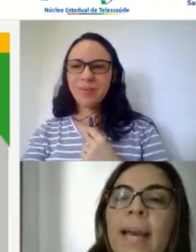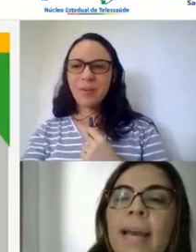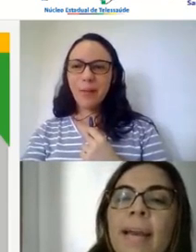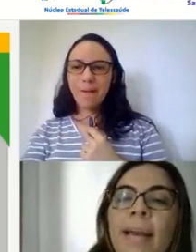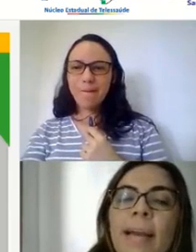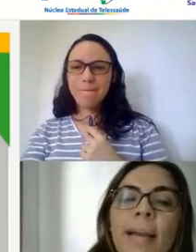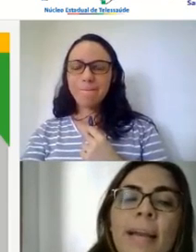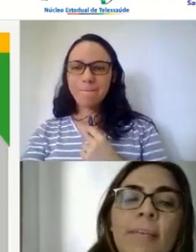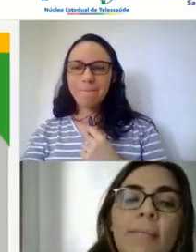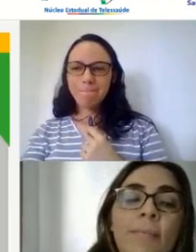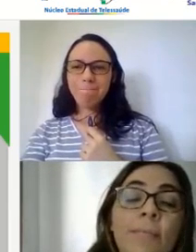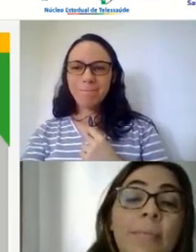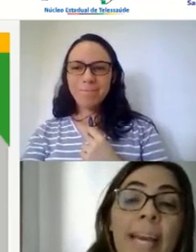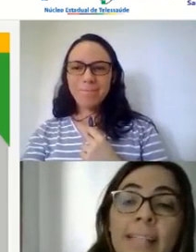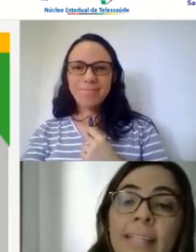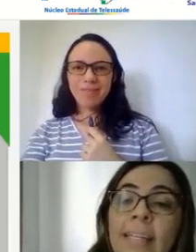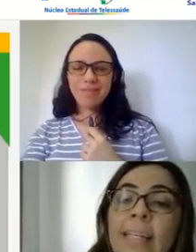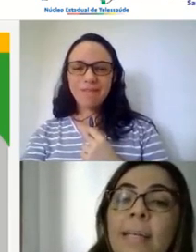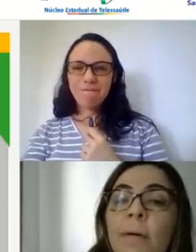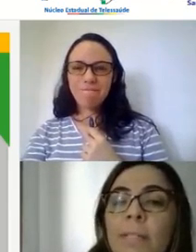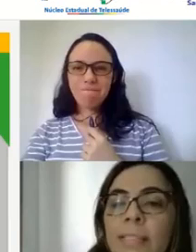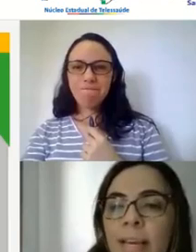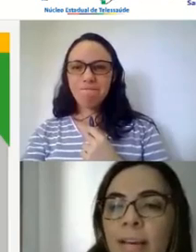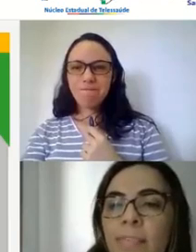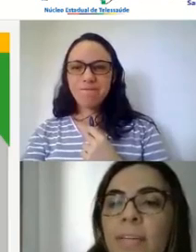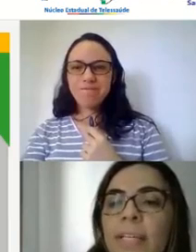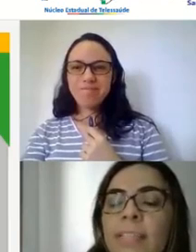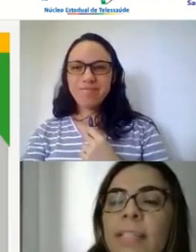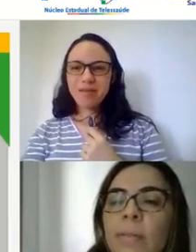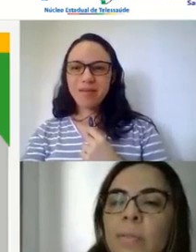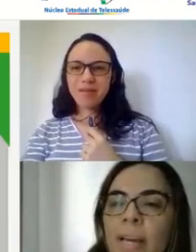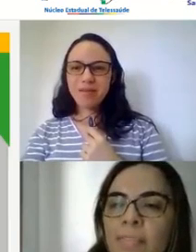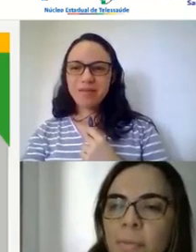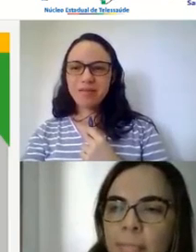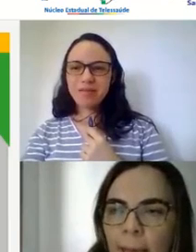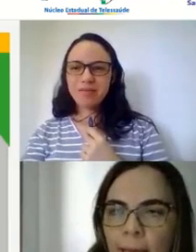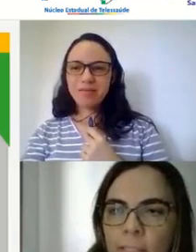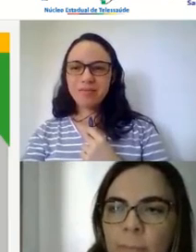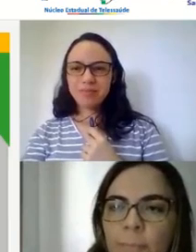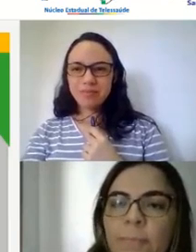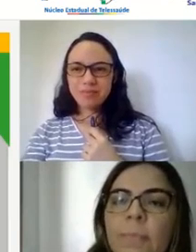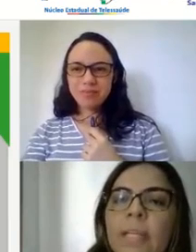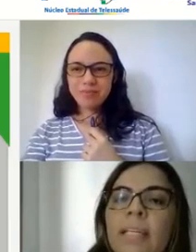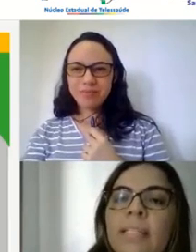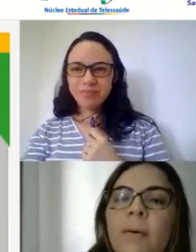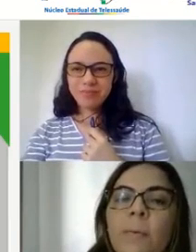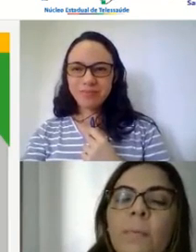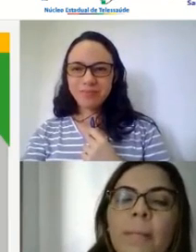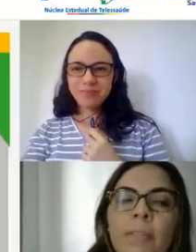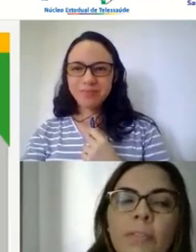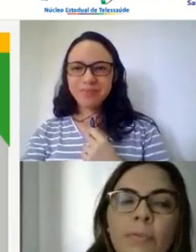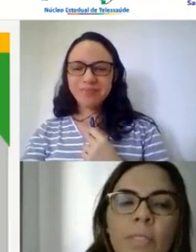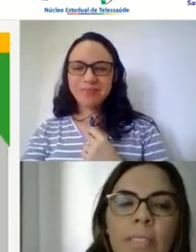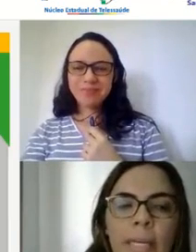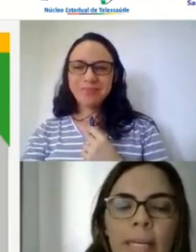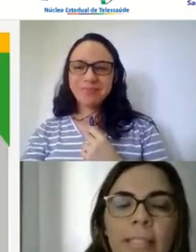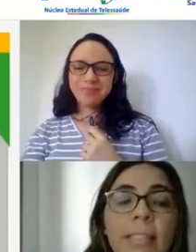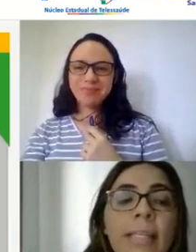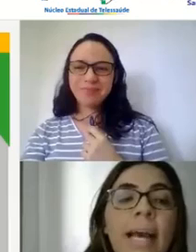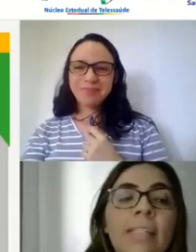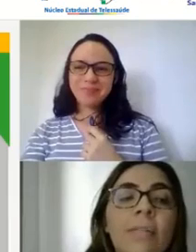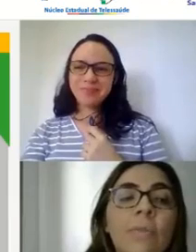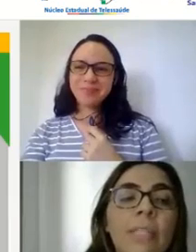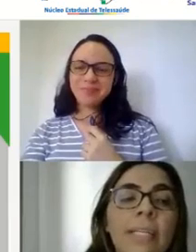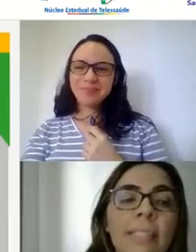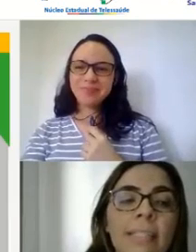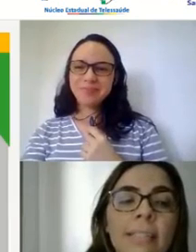17 me emagrecer se aprovar esse aumento de vocês a presidente